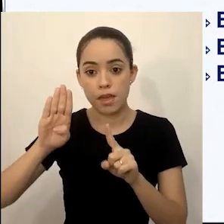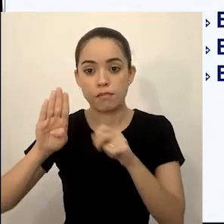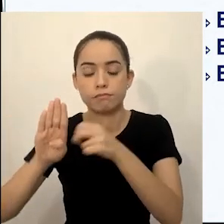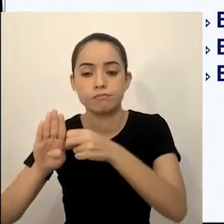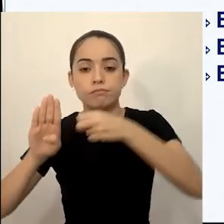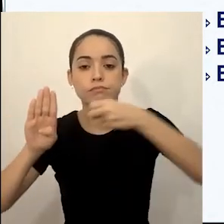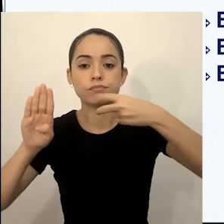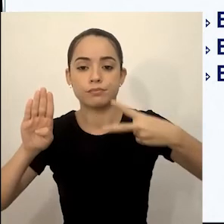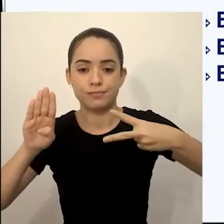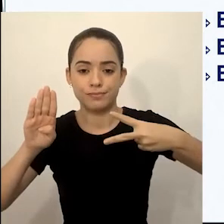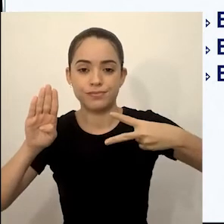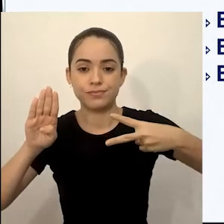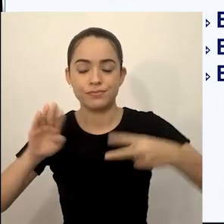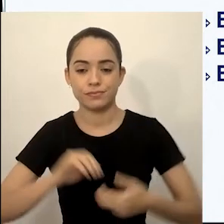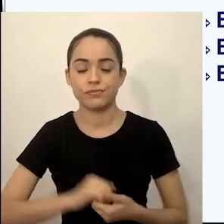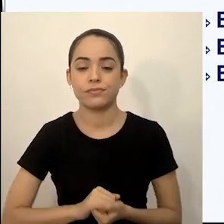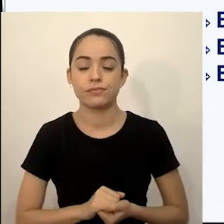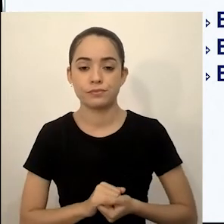B.